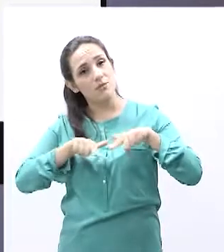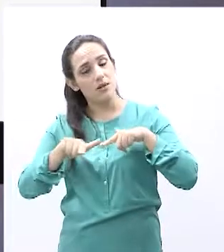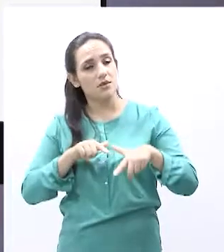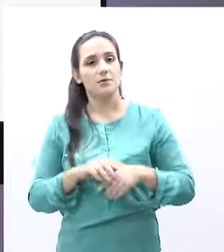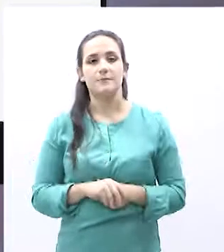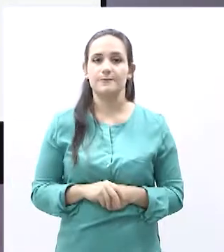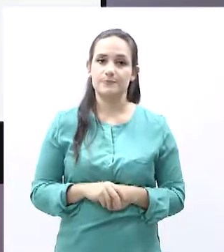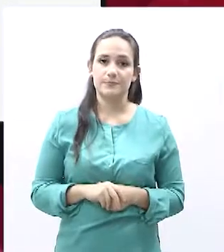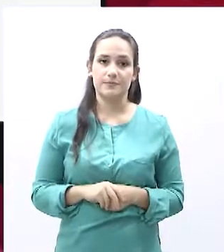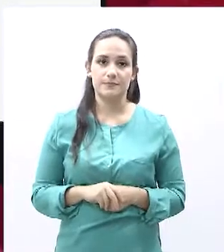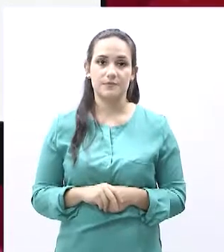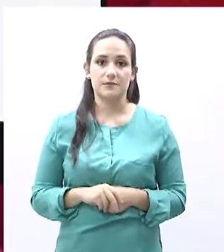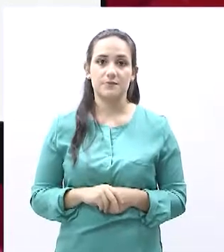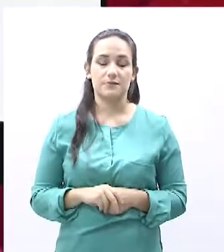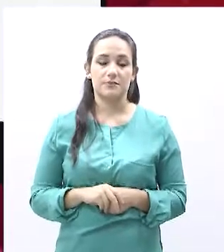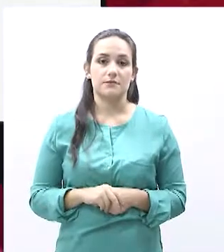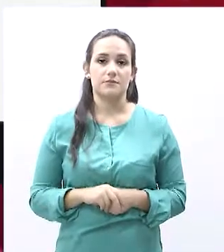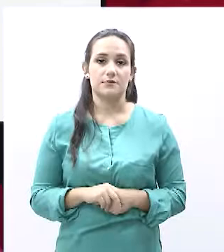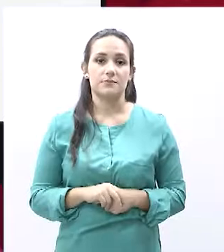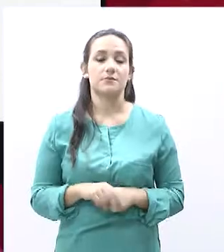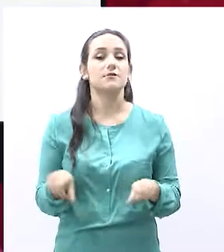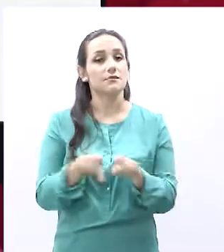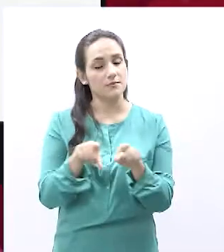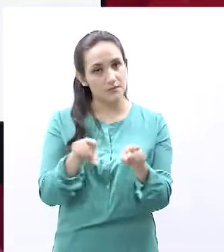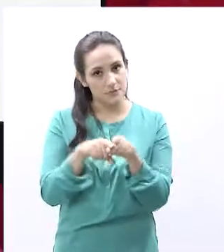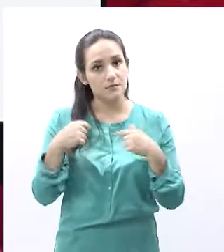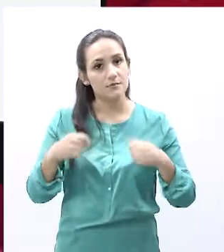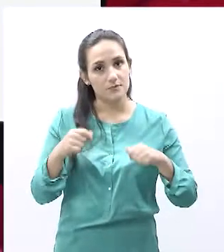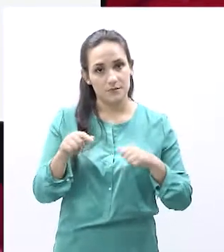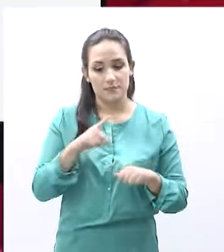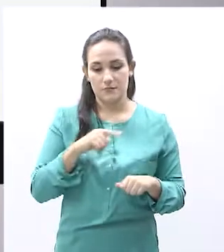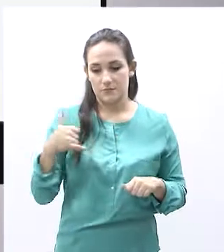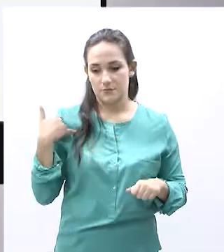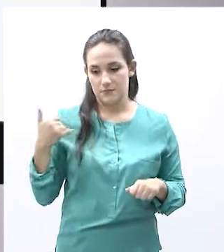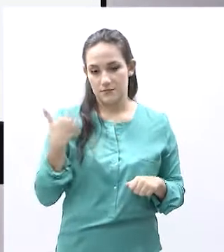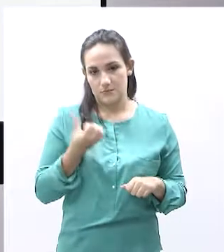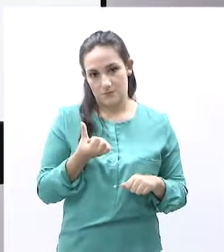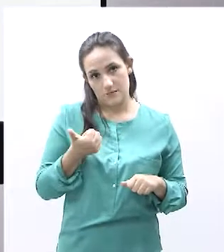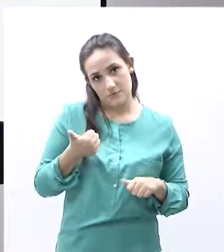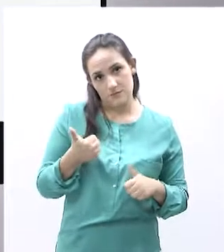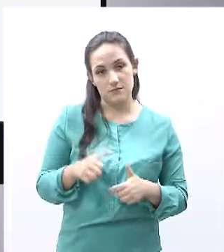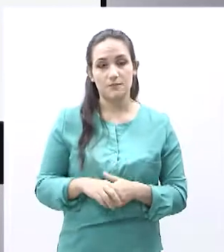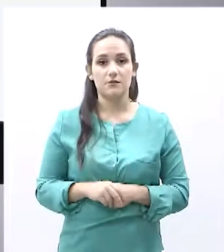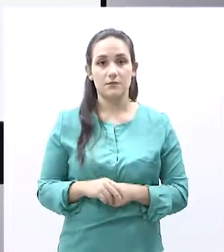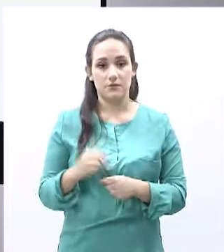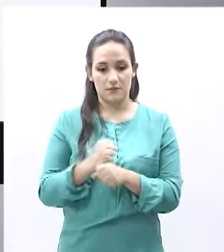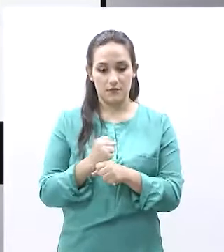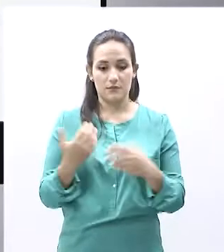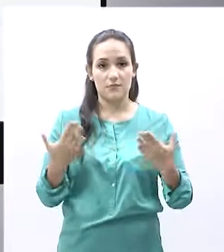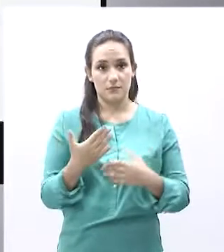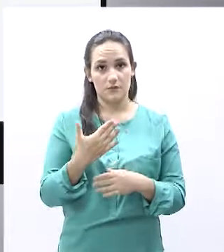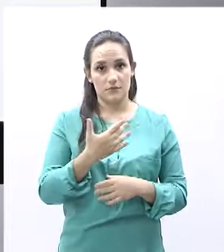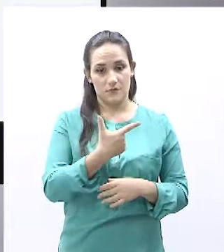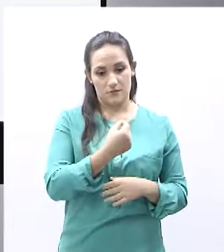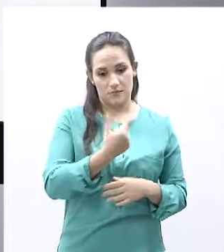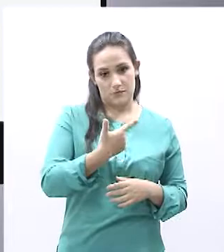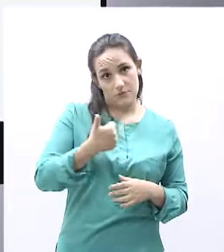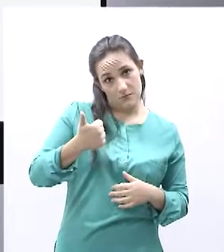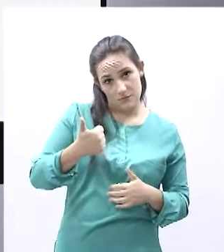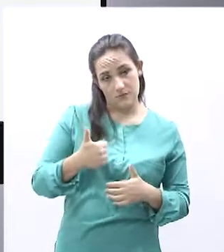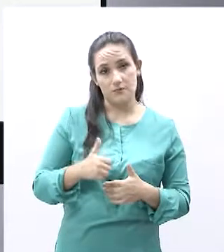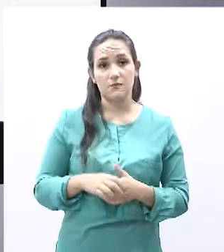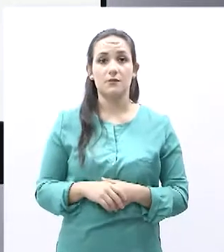né? E tem que ter 61 anos de idade no ano de 2021.